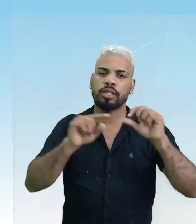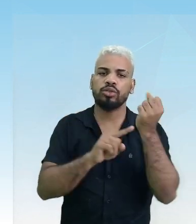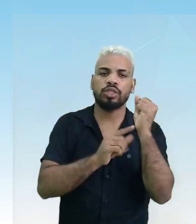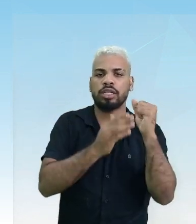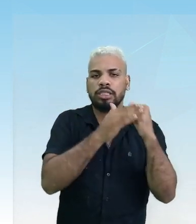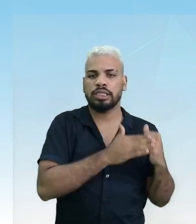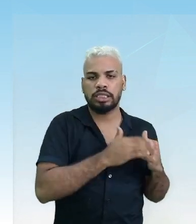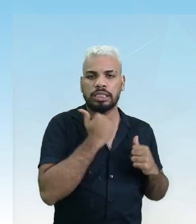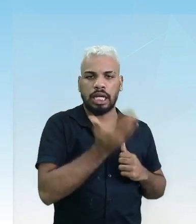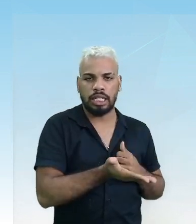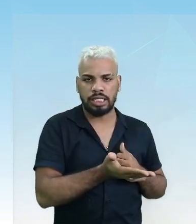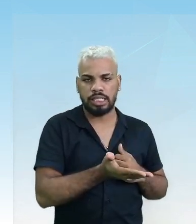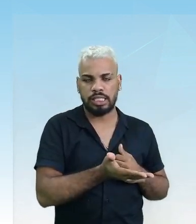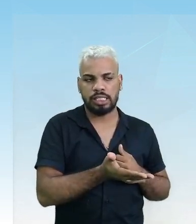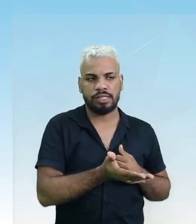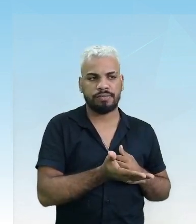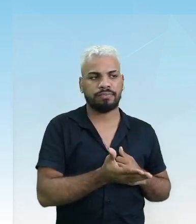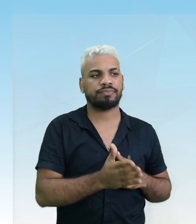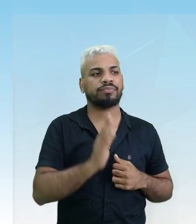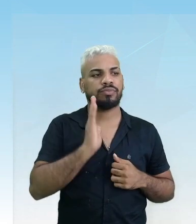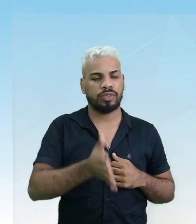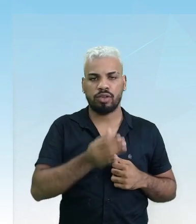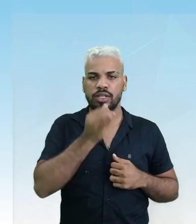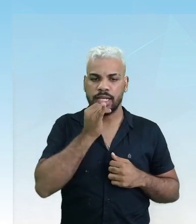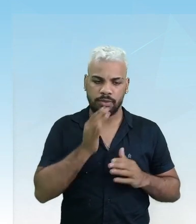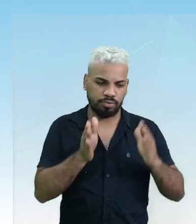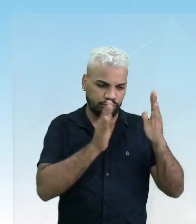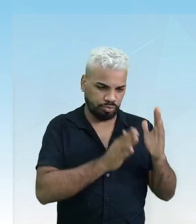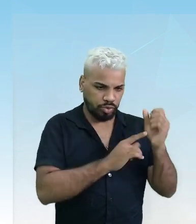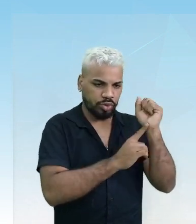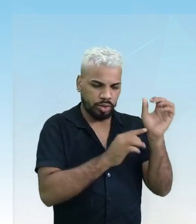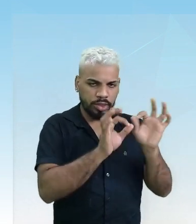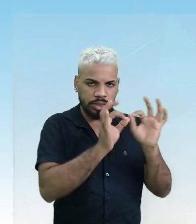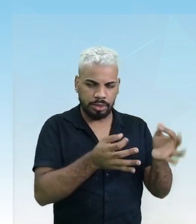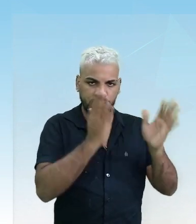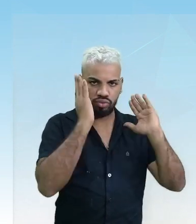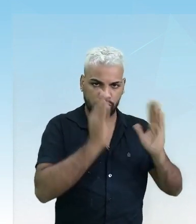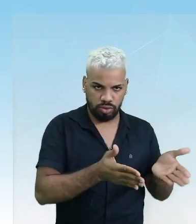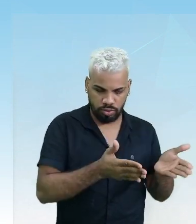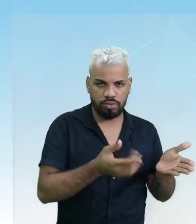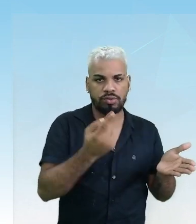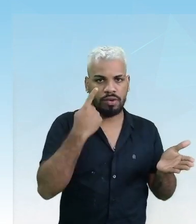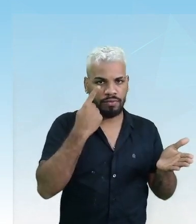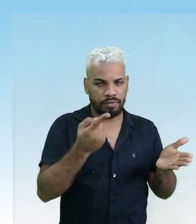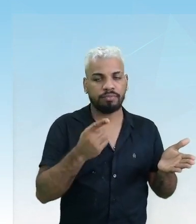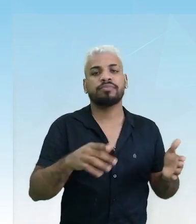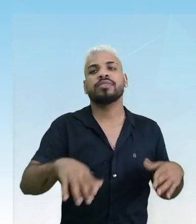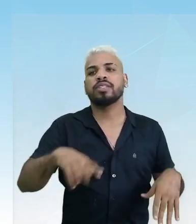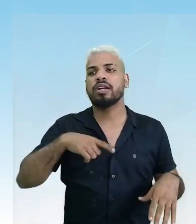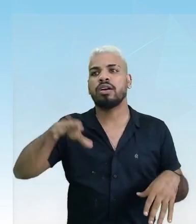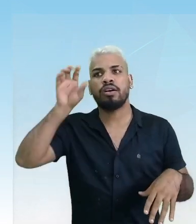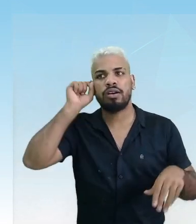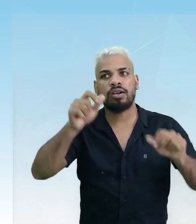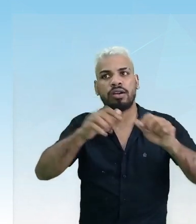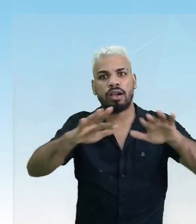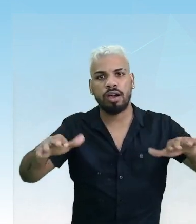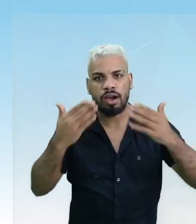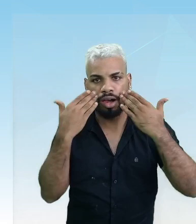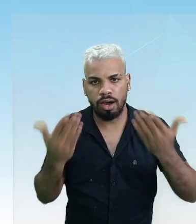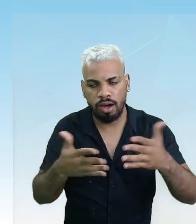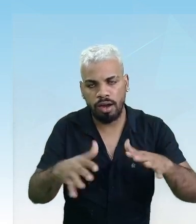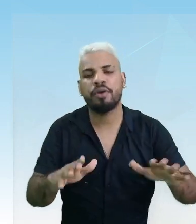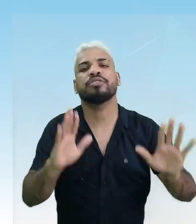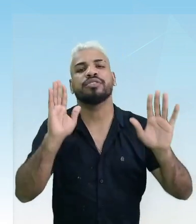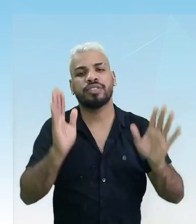Então vejam só, nós vimos um exemplo com o sujeito, simples no caso, Vejam só, ouviram do Ipiranga as margens plácidas?